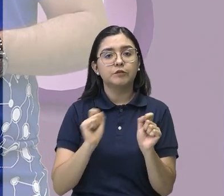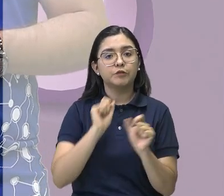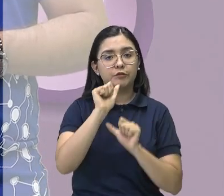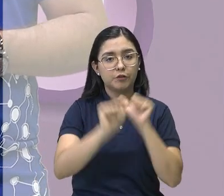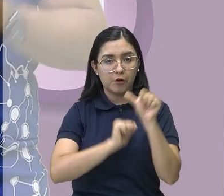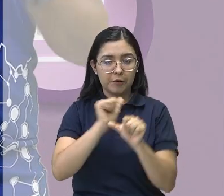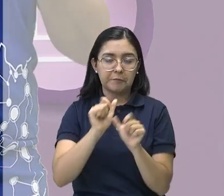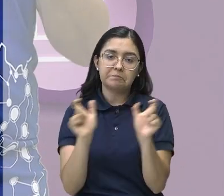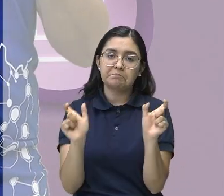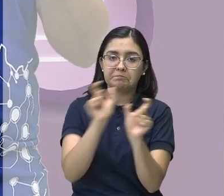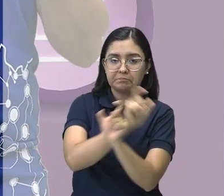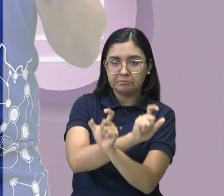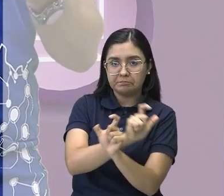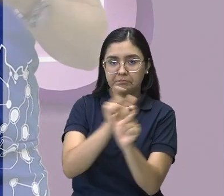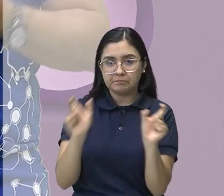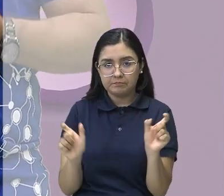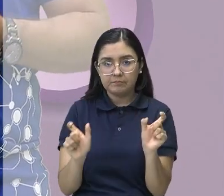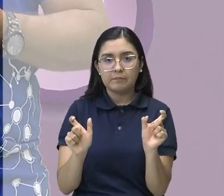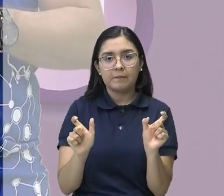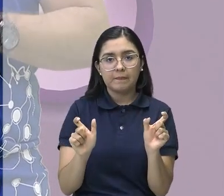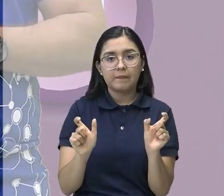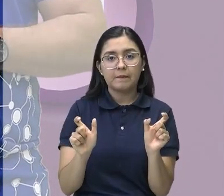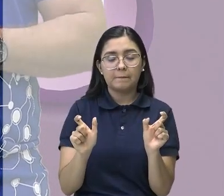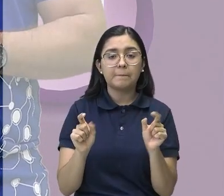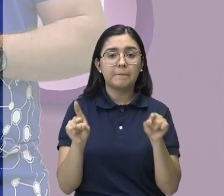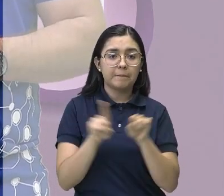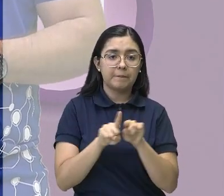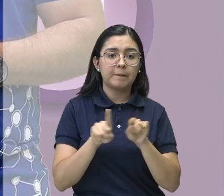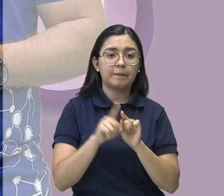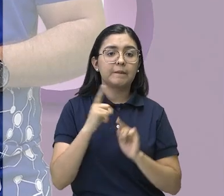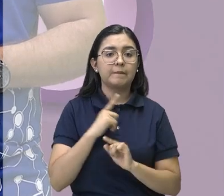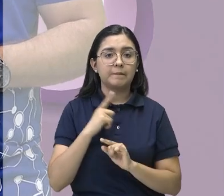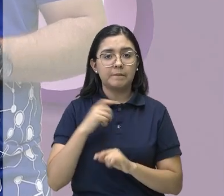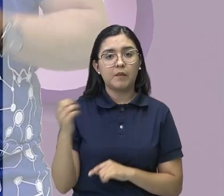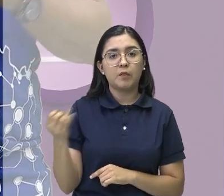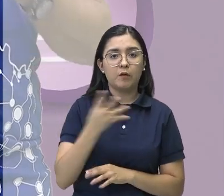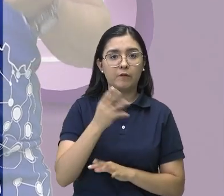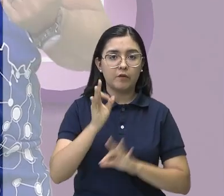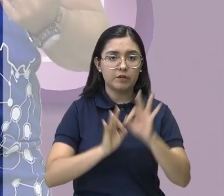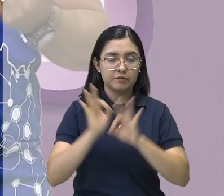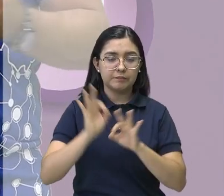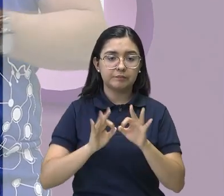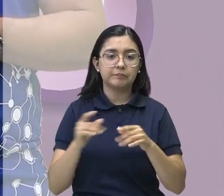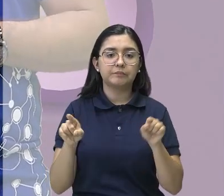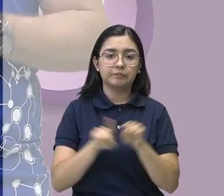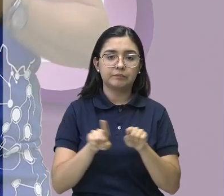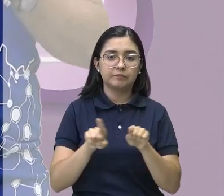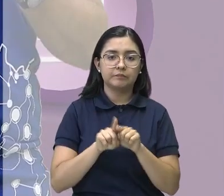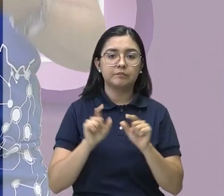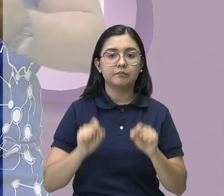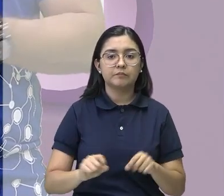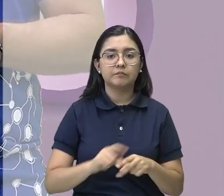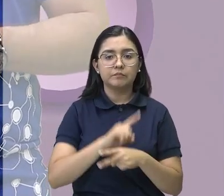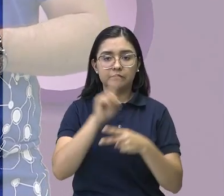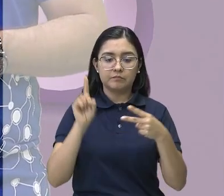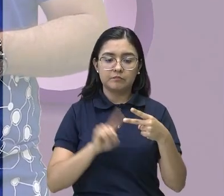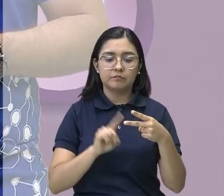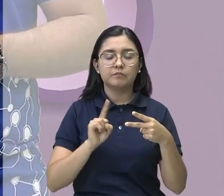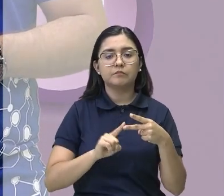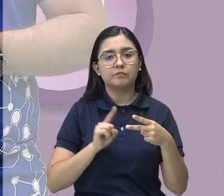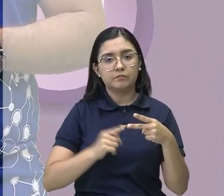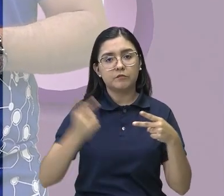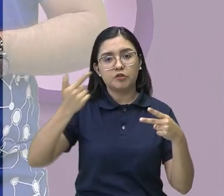um elemento com o outro e a gente vai obter uma nova ordem. Elementos, né, permutação com